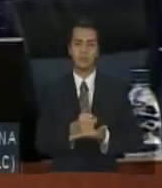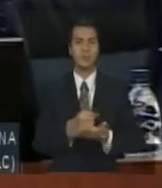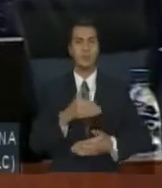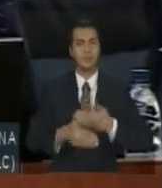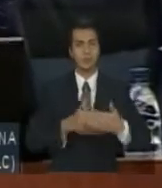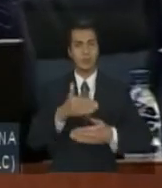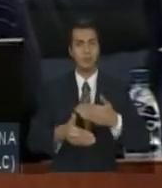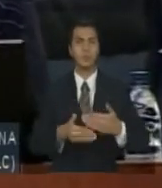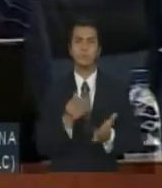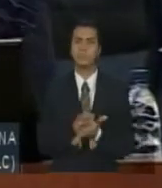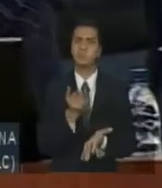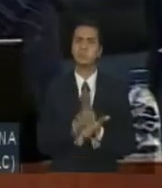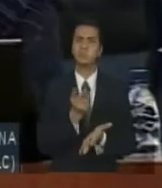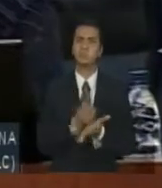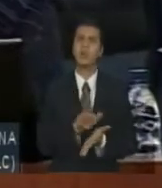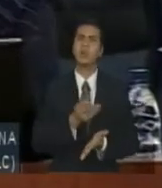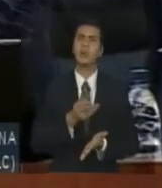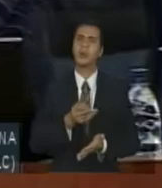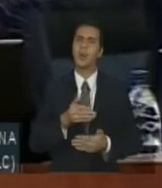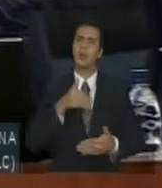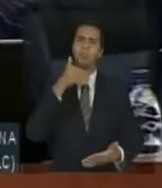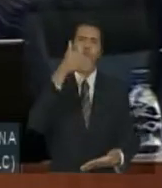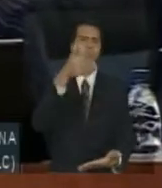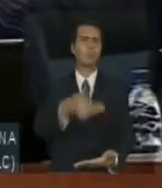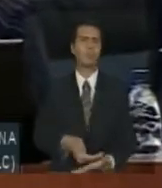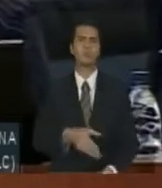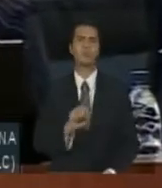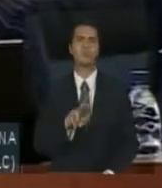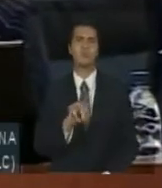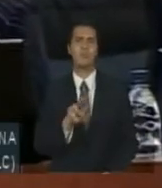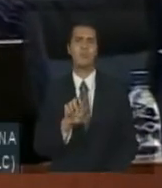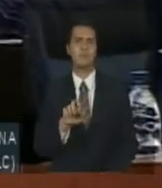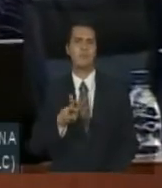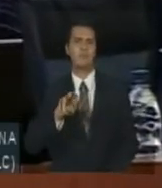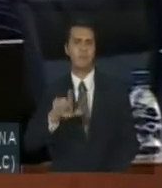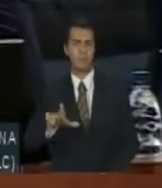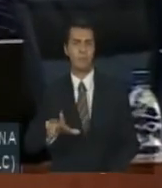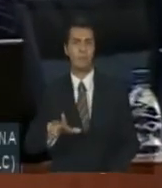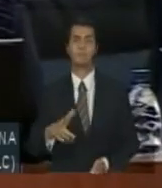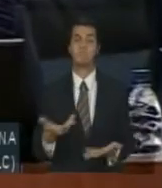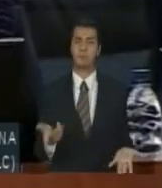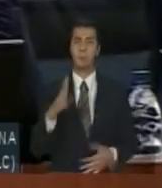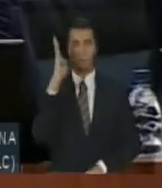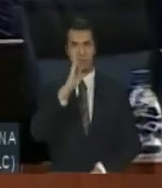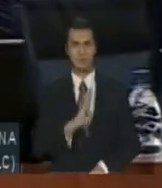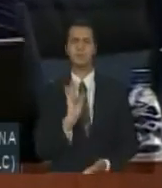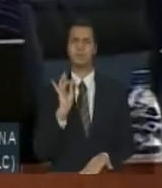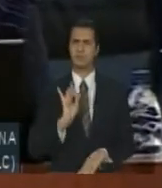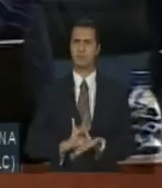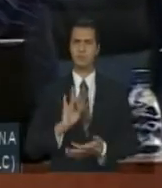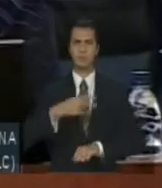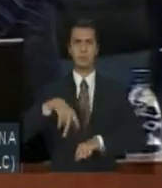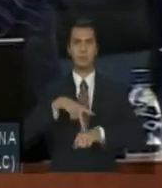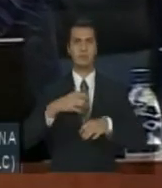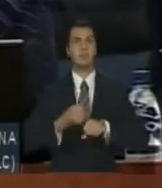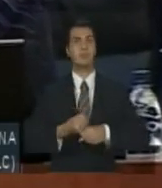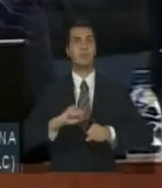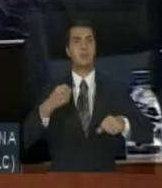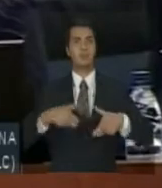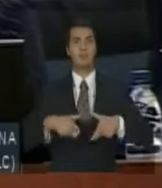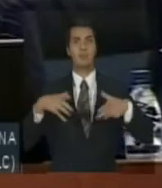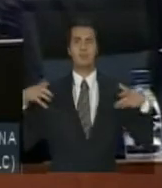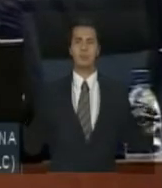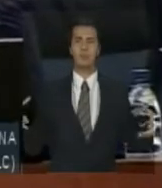desenvolvimento. O Brasil é, de fato, um país grande. Mas só será um